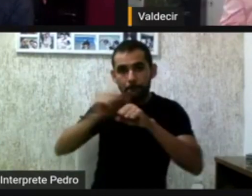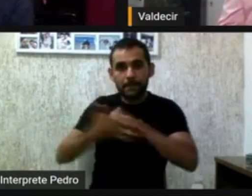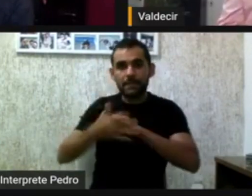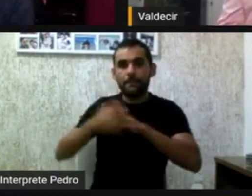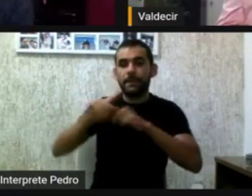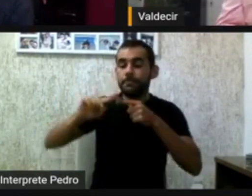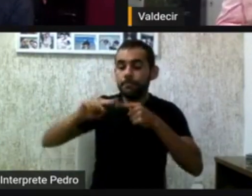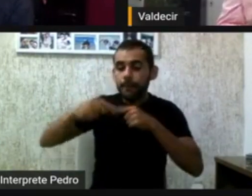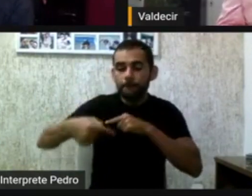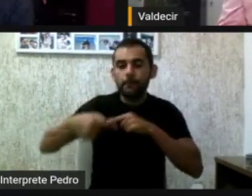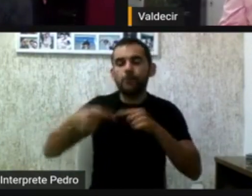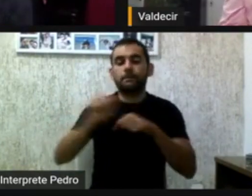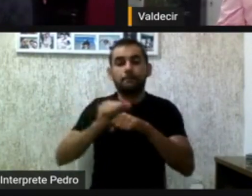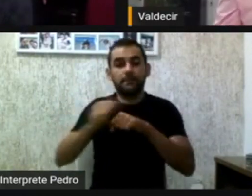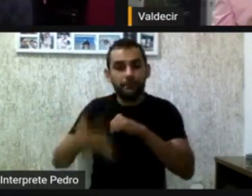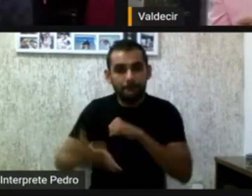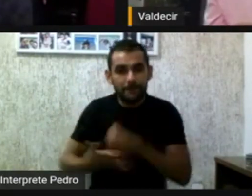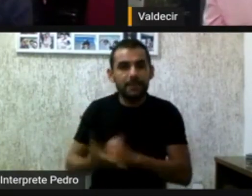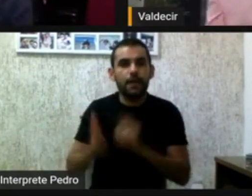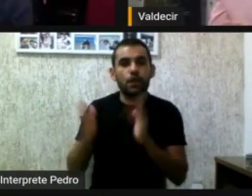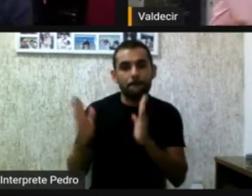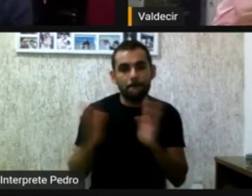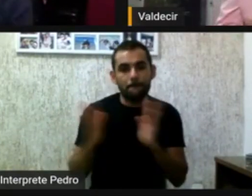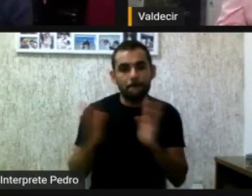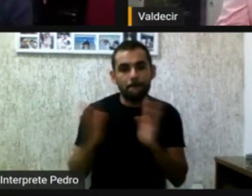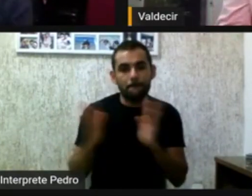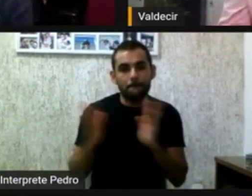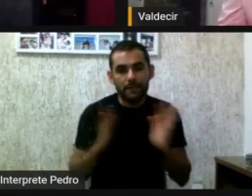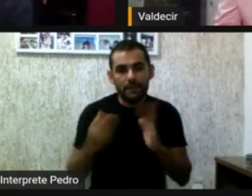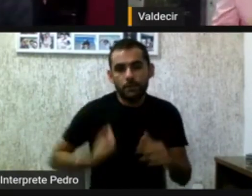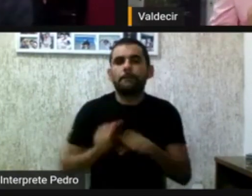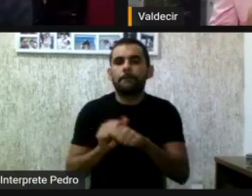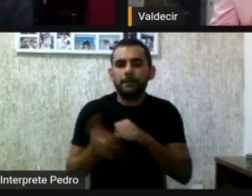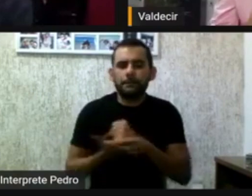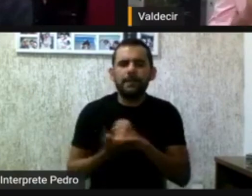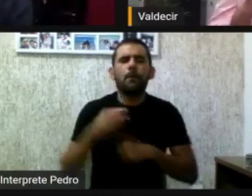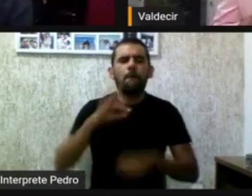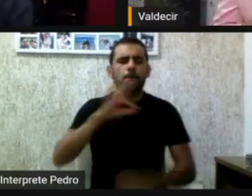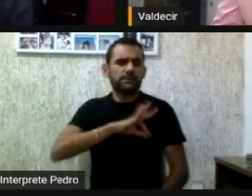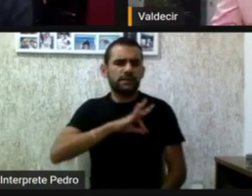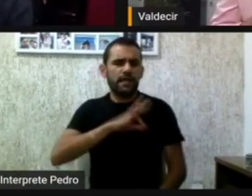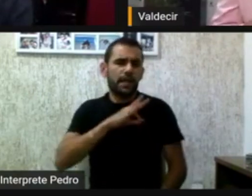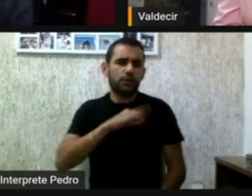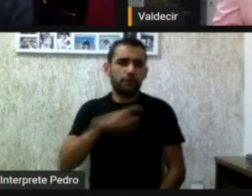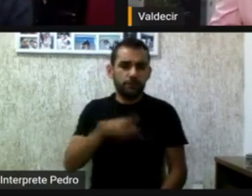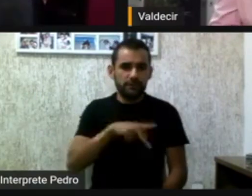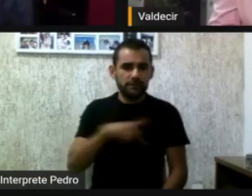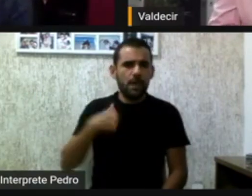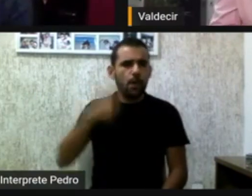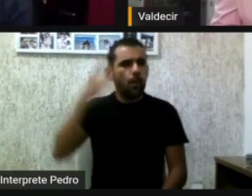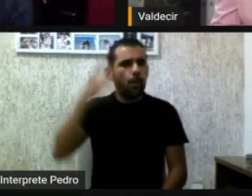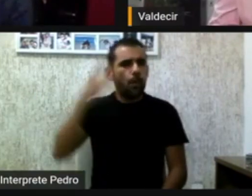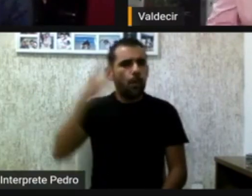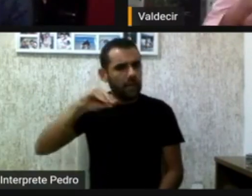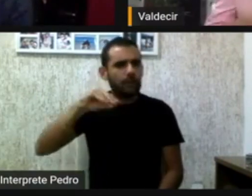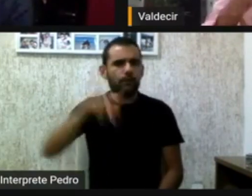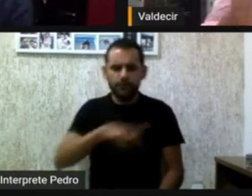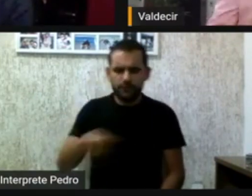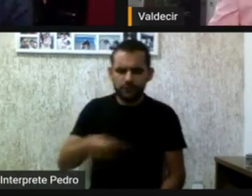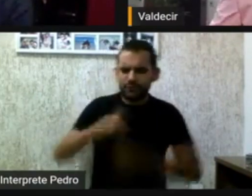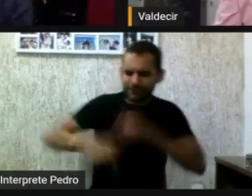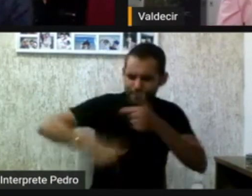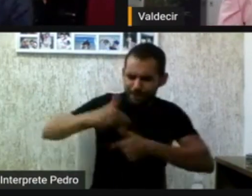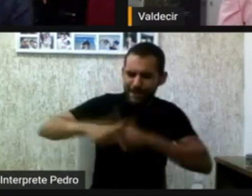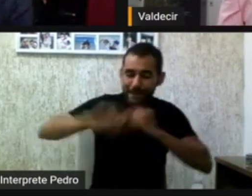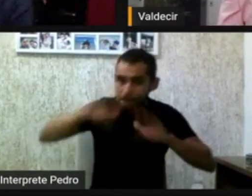pós-pandemia, no durante pandemia. E eu defendo o piso nacional para a área dos professores, porque eu entendo que o professor, ele trabalha